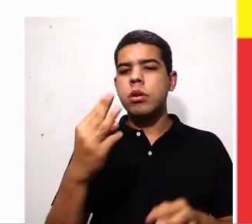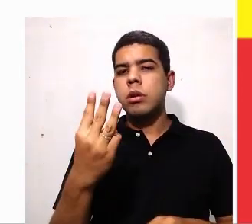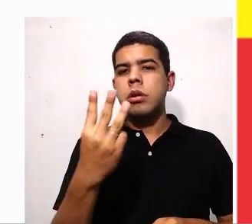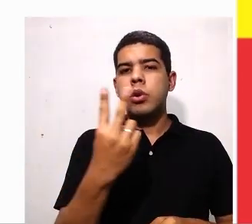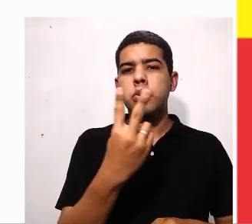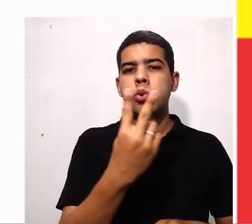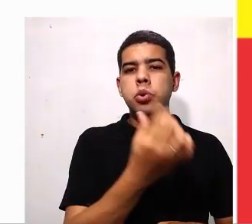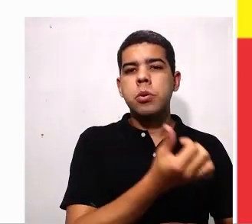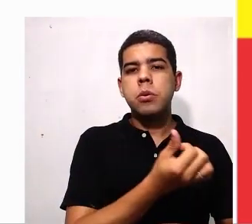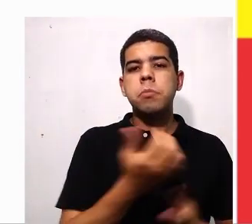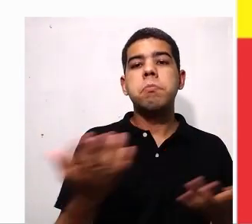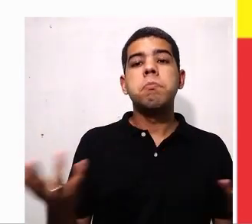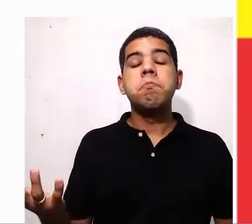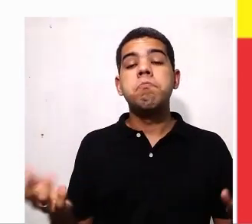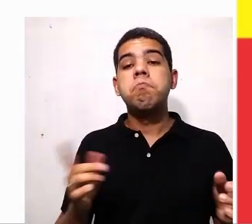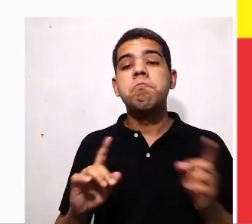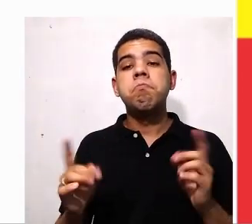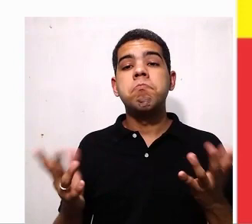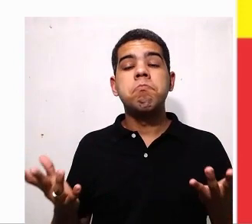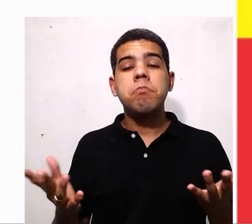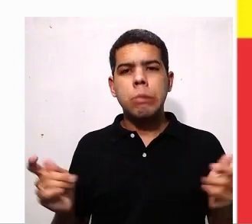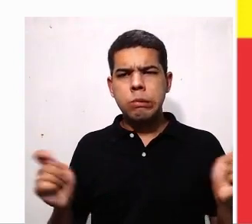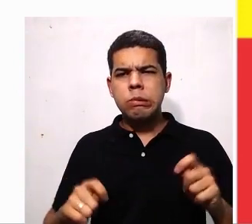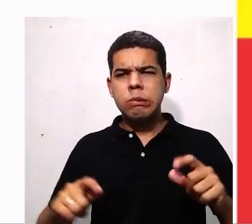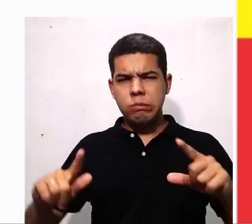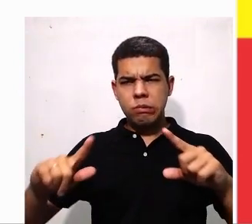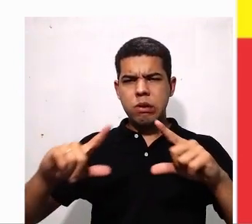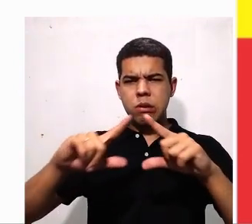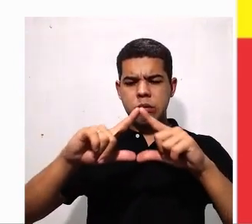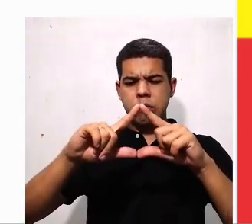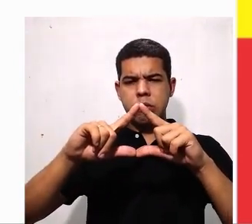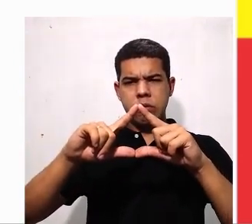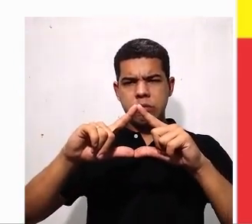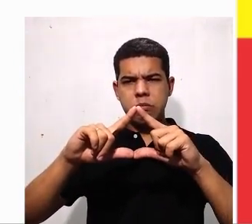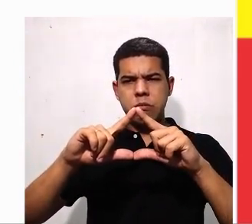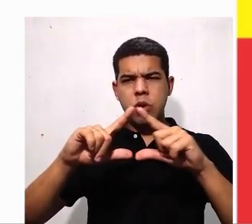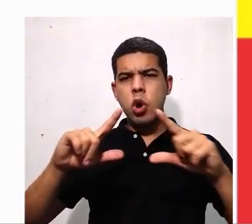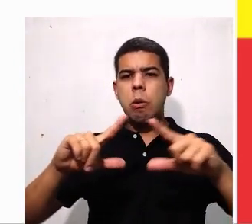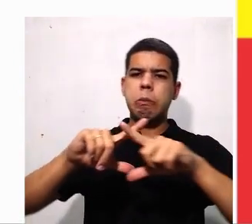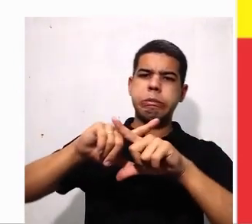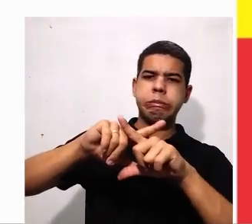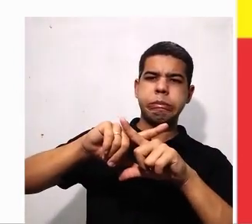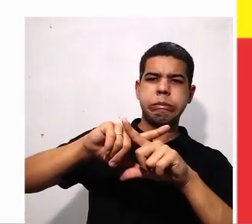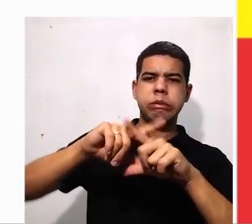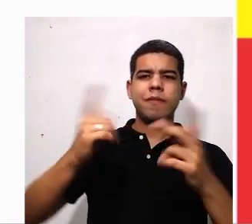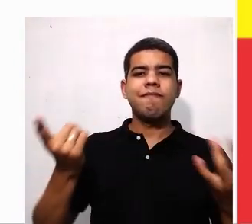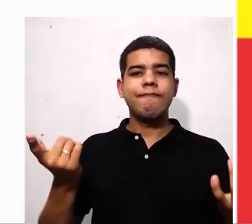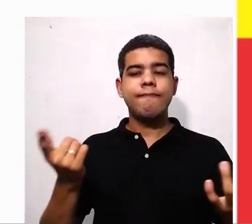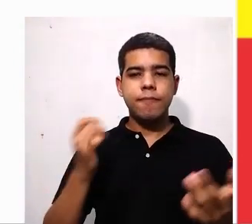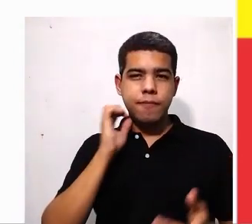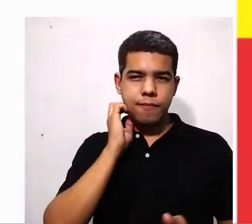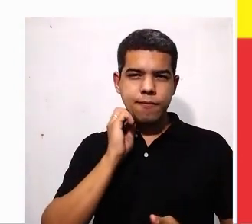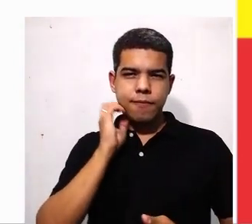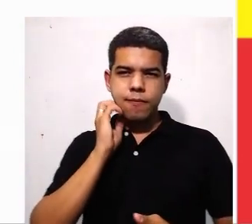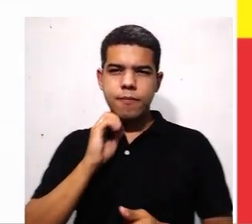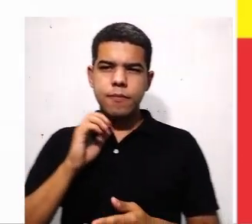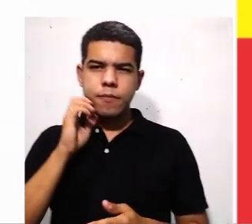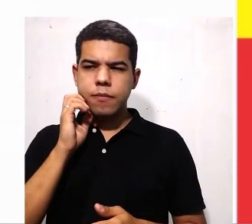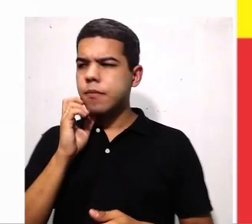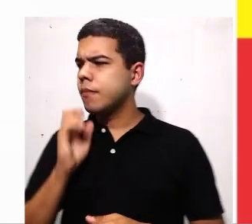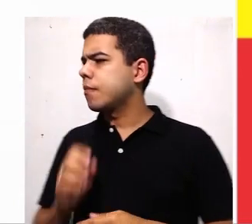tiramos aí na régua. Então, ó. Pegando o compasso. A ponta seca numa medida. E vou girar.